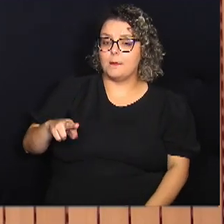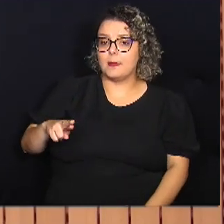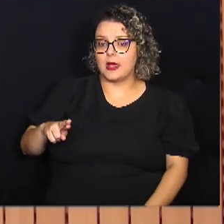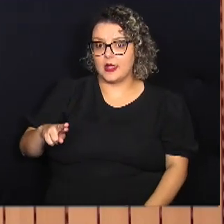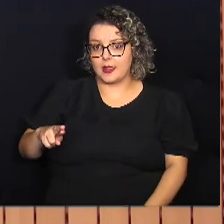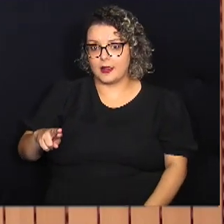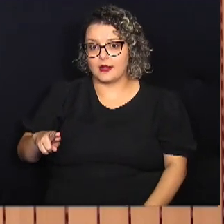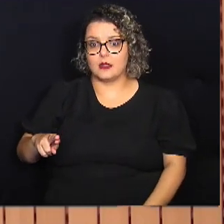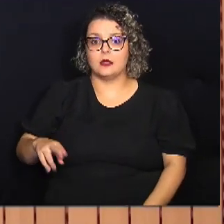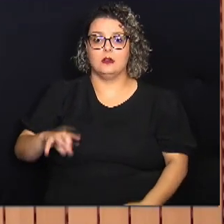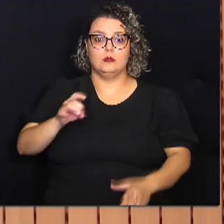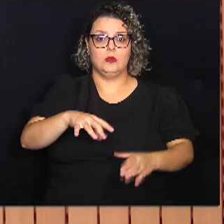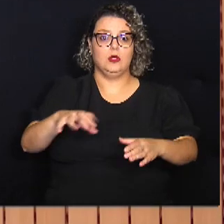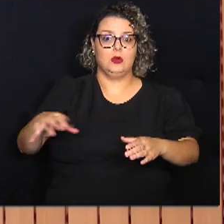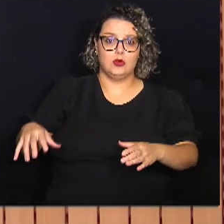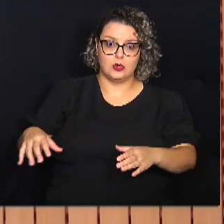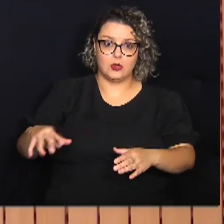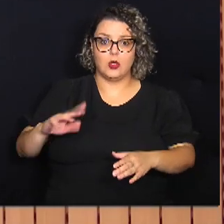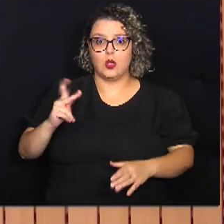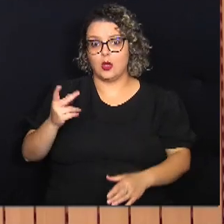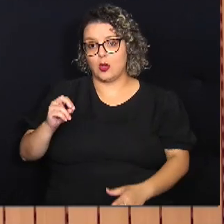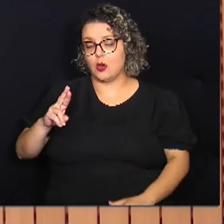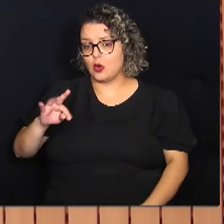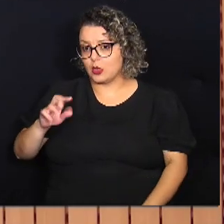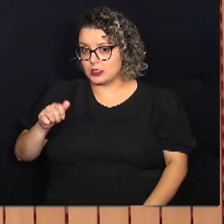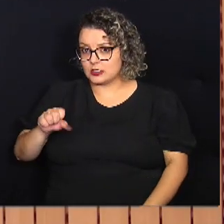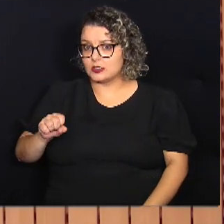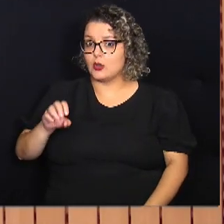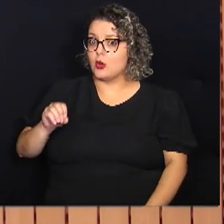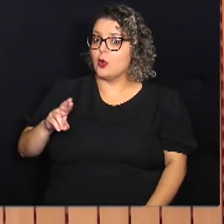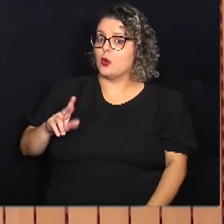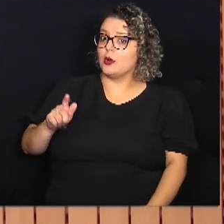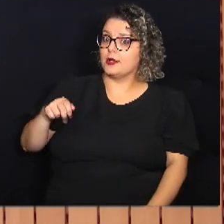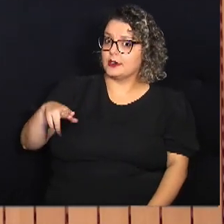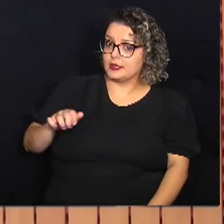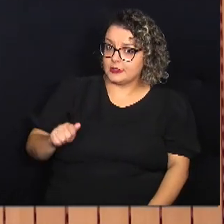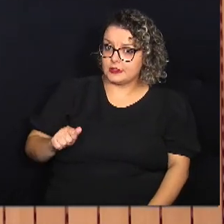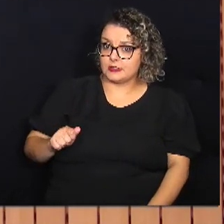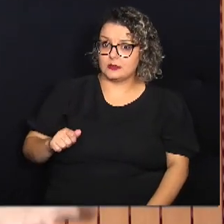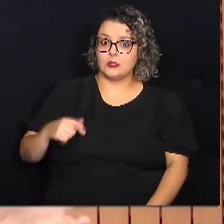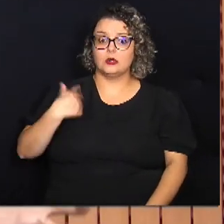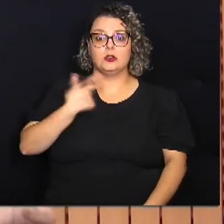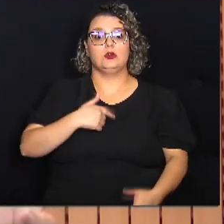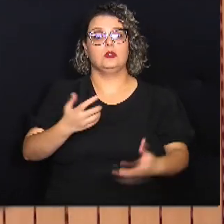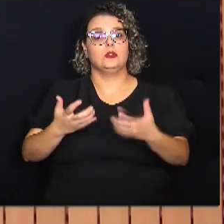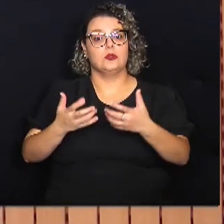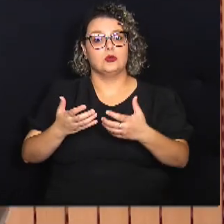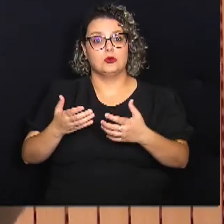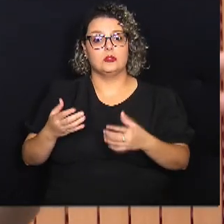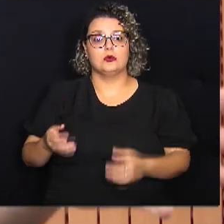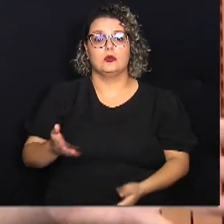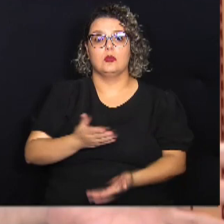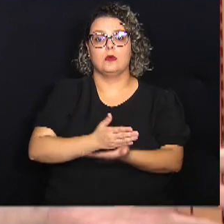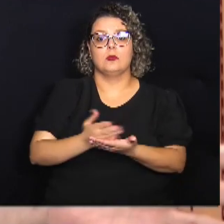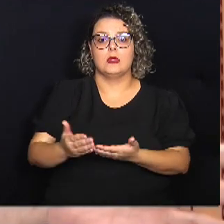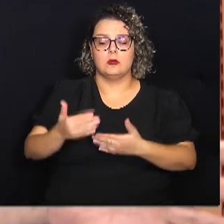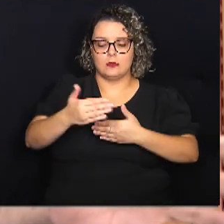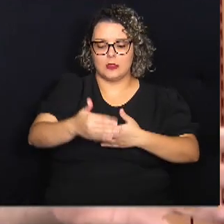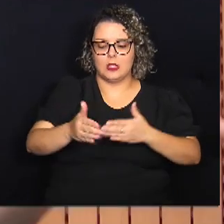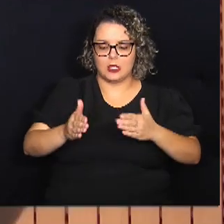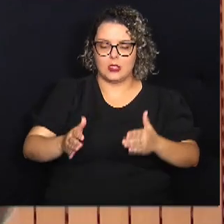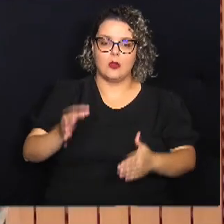e implantando hortas orgânicas nas nossas escolas, nós queremos entrar com as caixas de